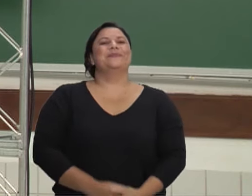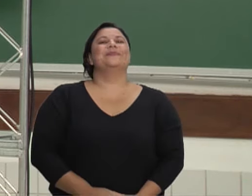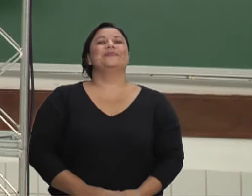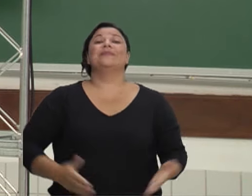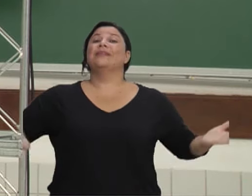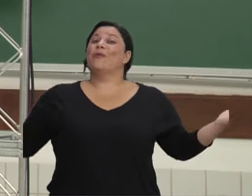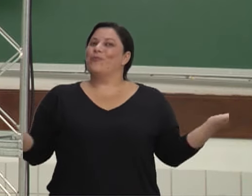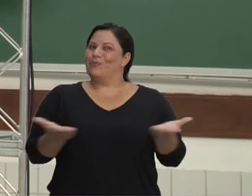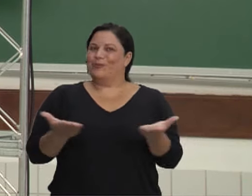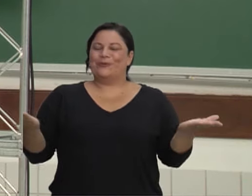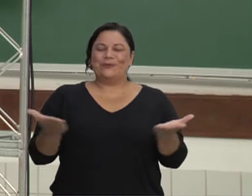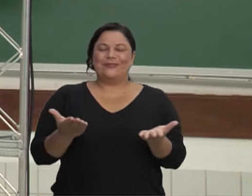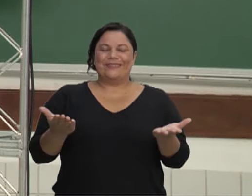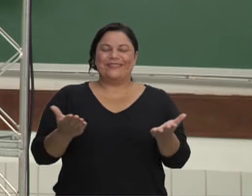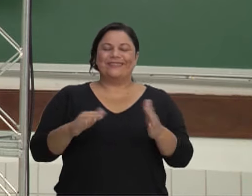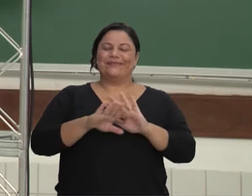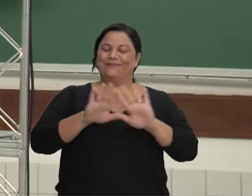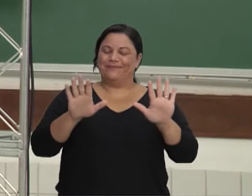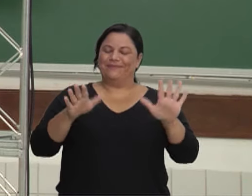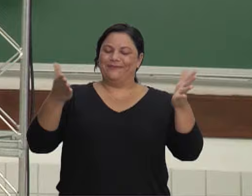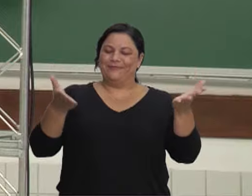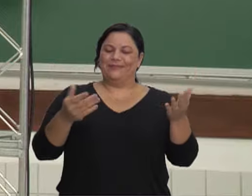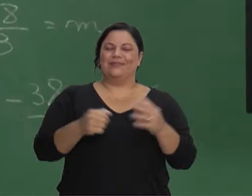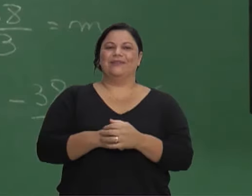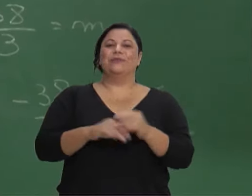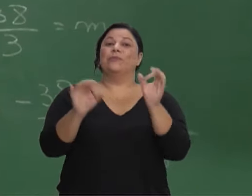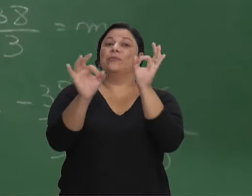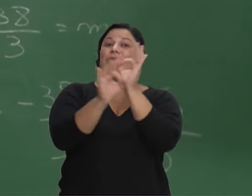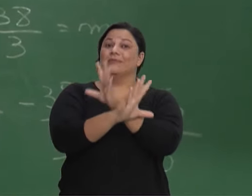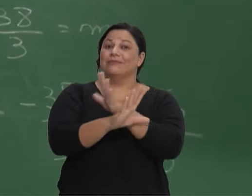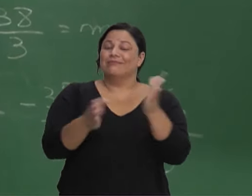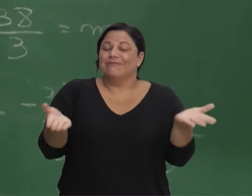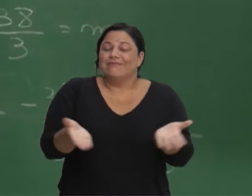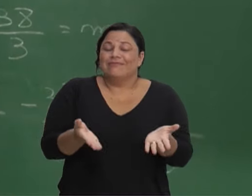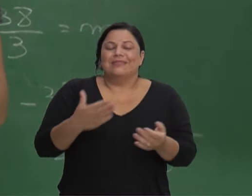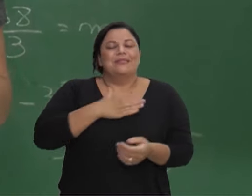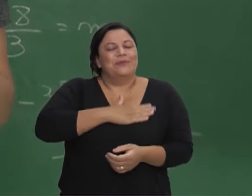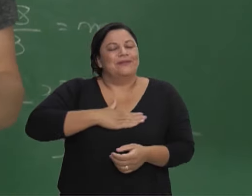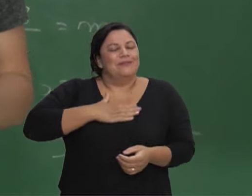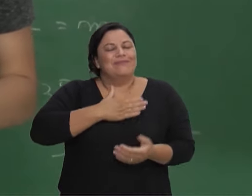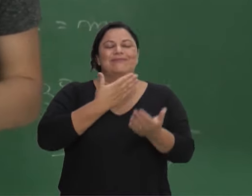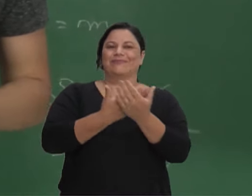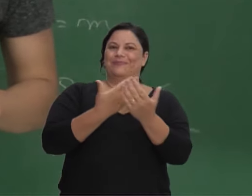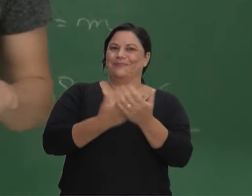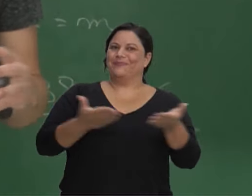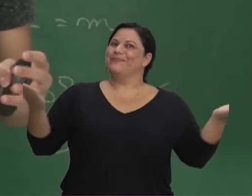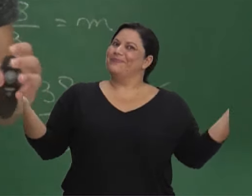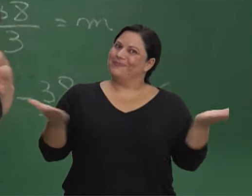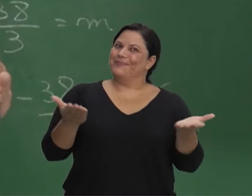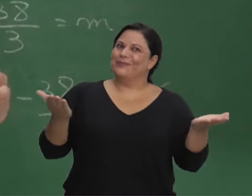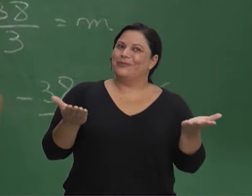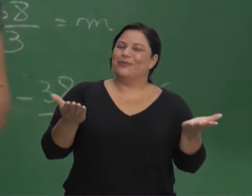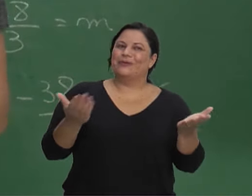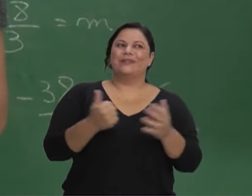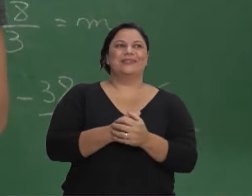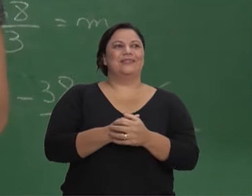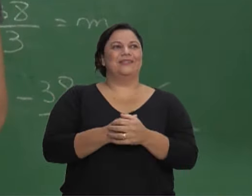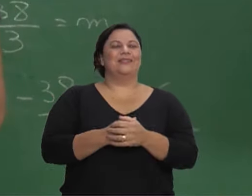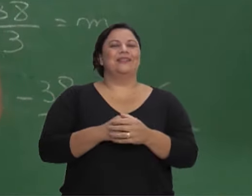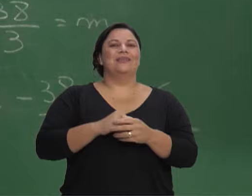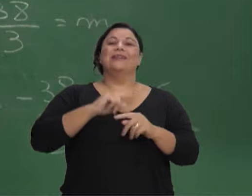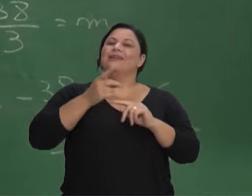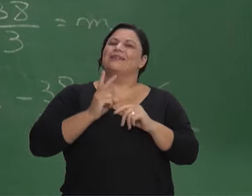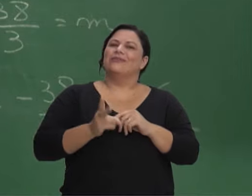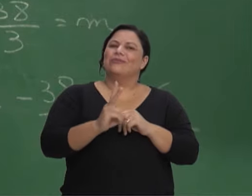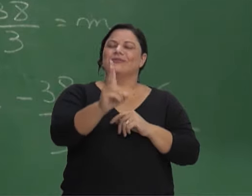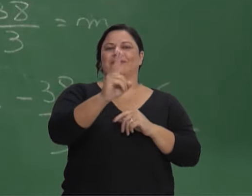por hoje a gente vai ficando por aqui. Espero que tenha gostado da aula de hoje e a gente dá continuidade na